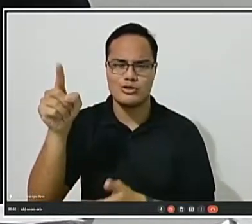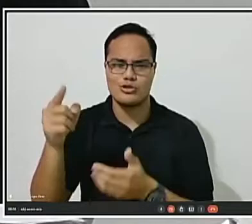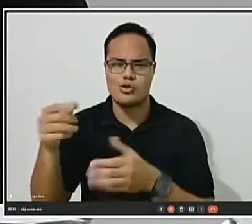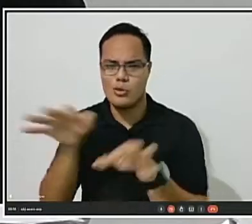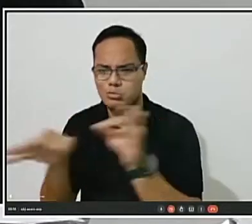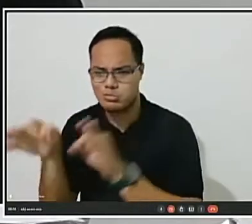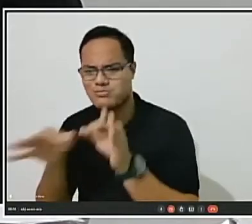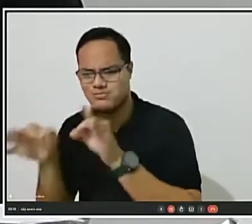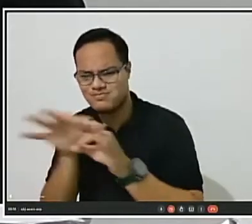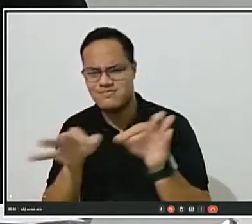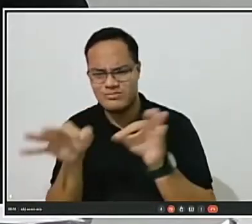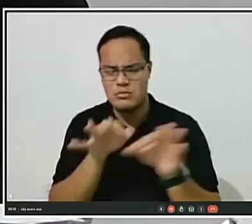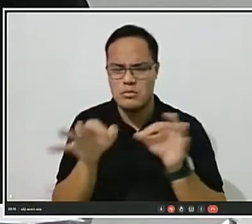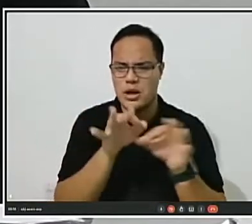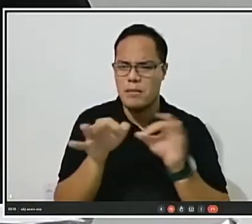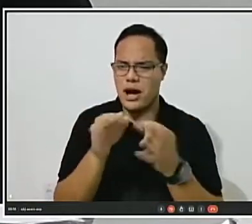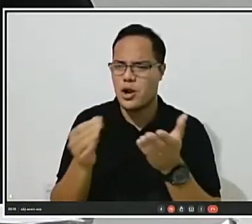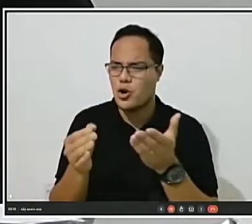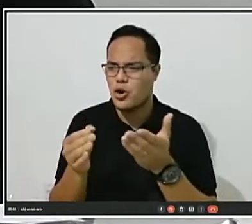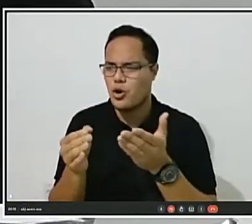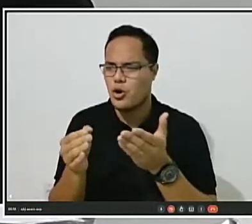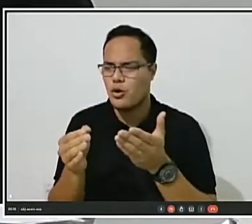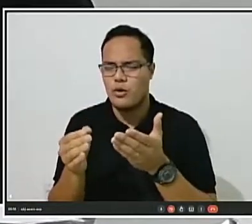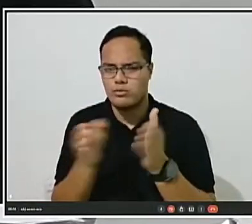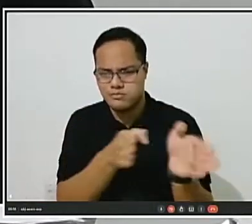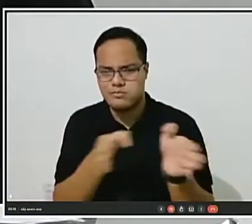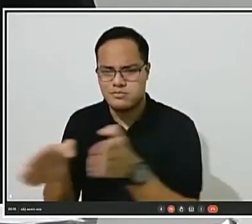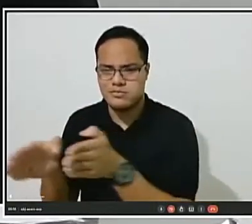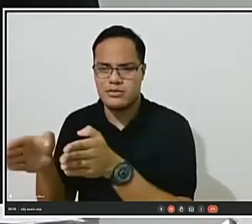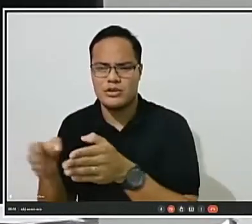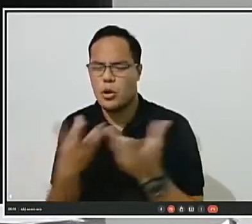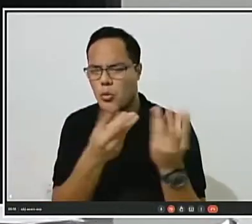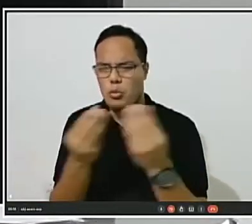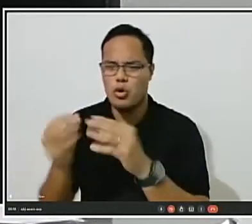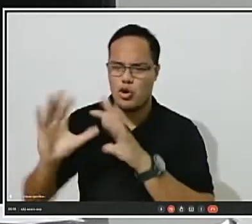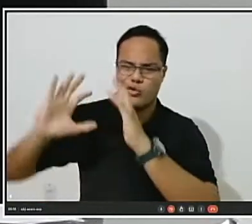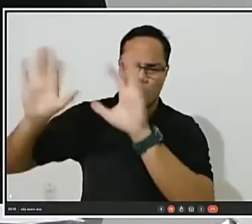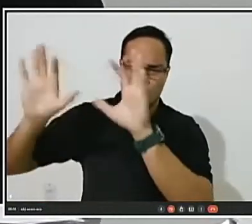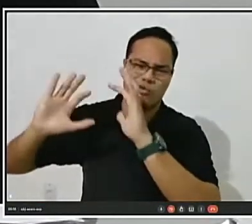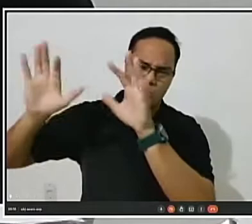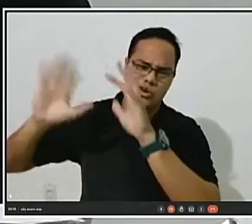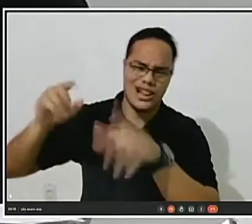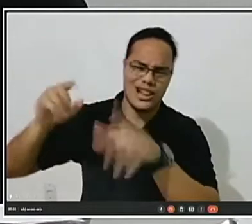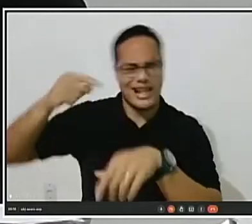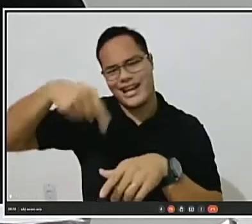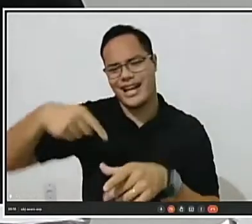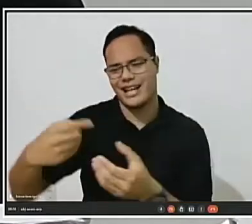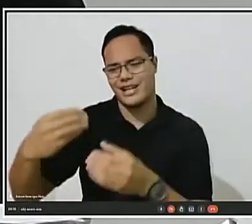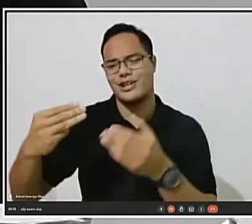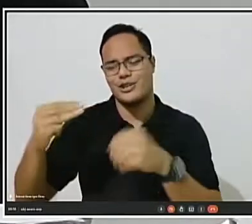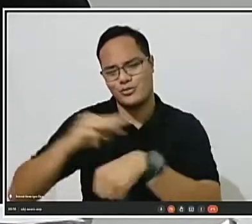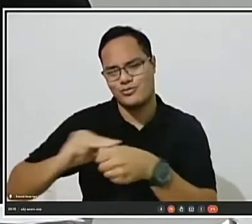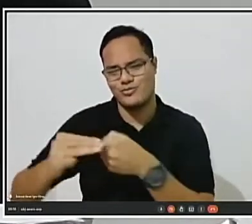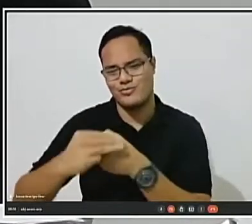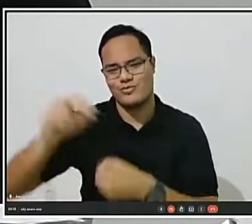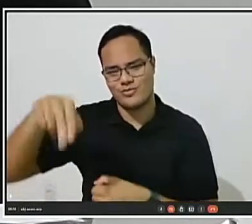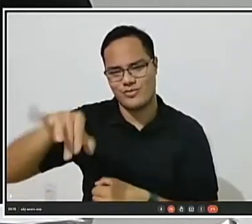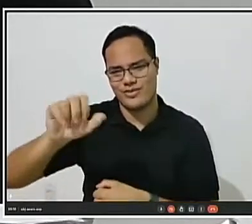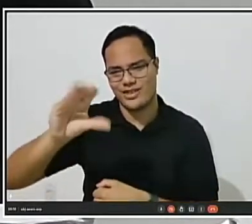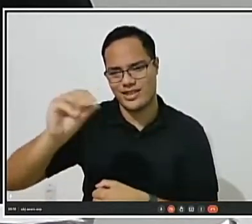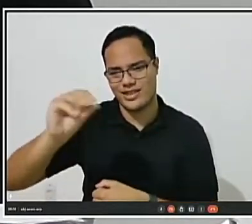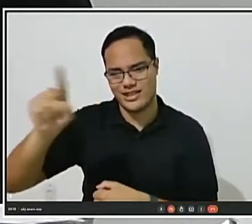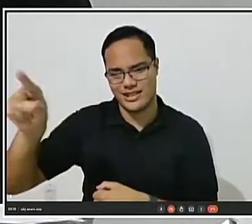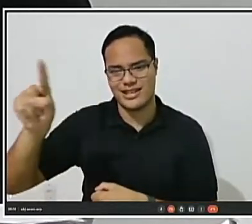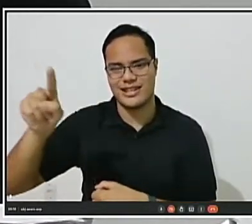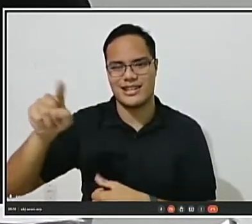Jogos da Primavera que tivemos no município de União da Vitória também. A gente, Jogos da Primavera, fala em jogos de